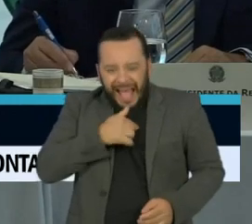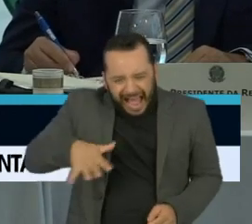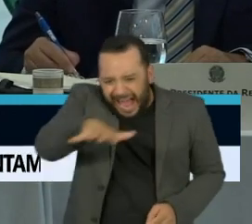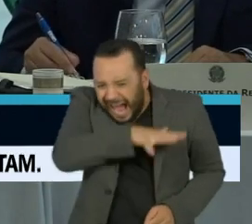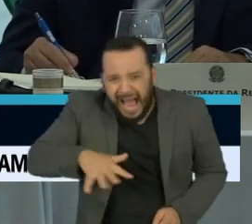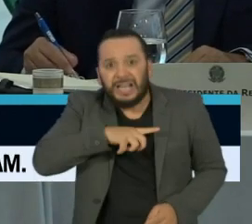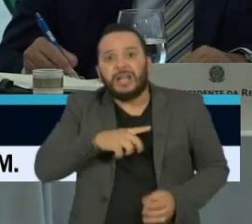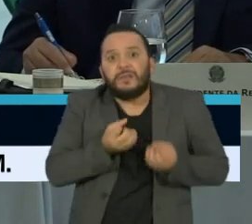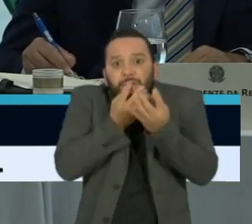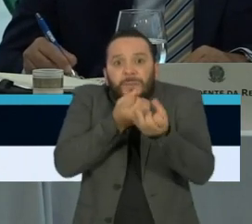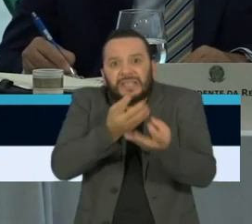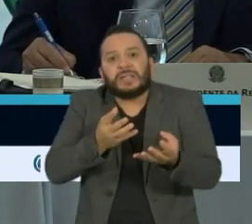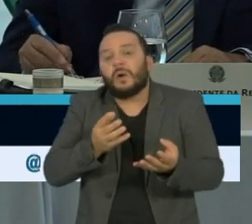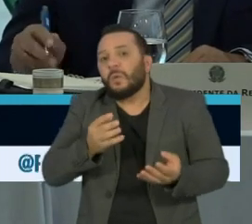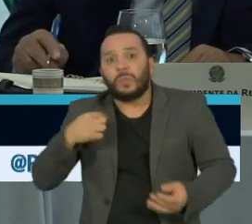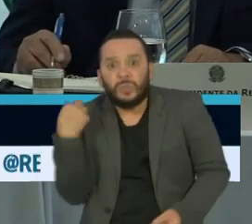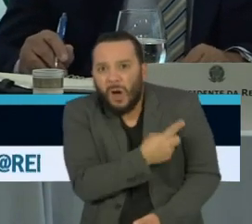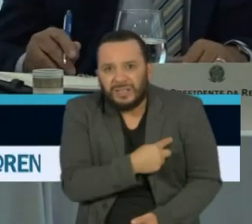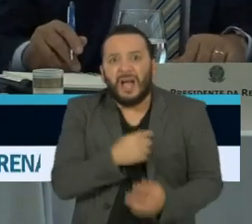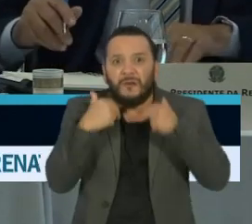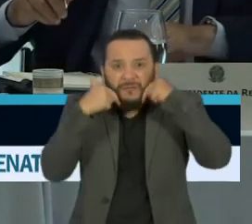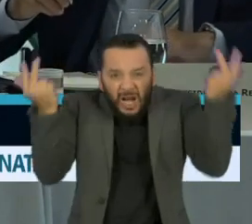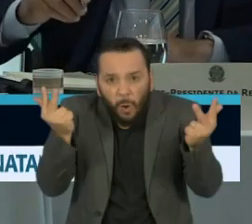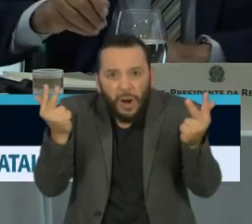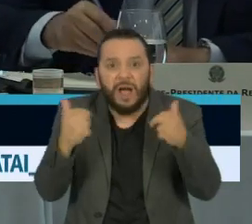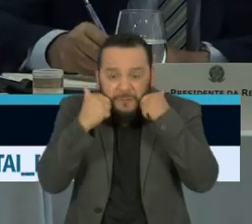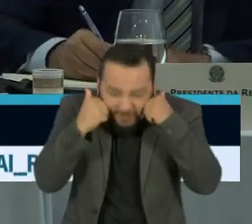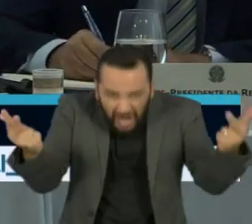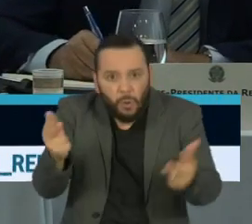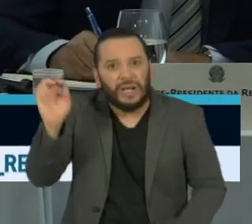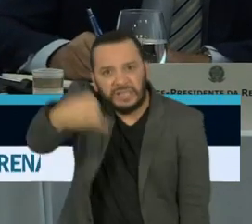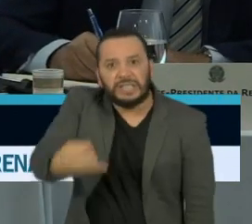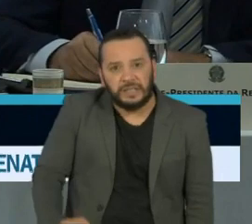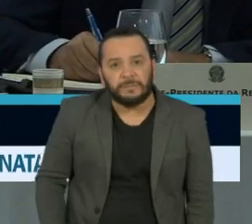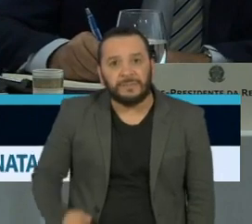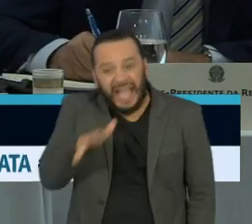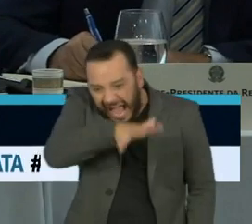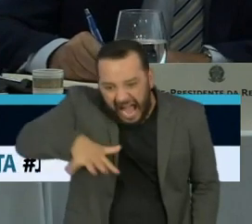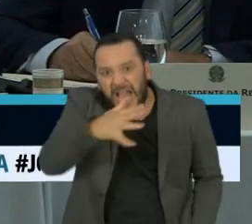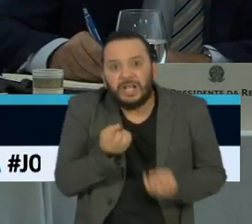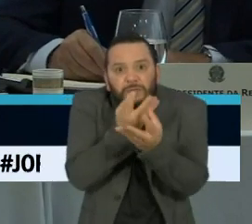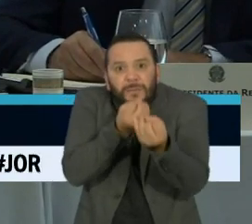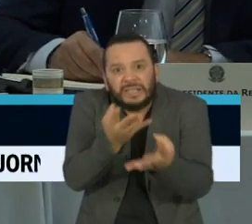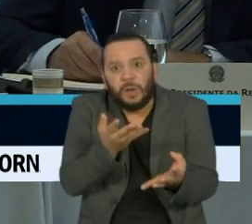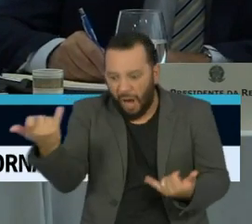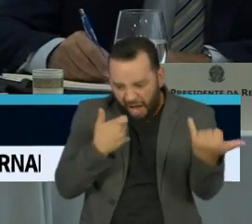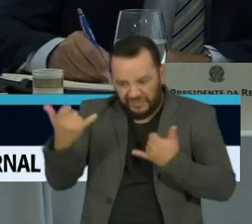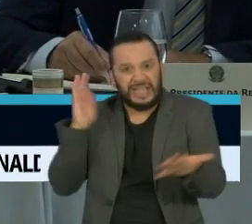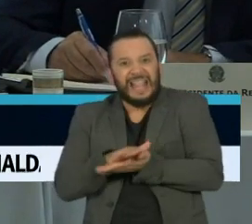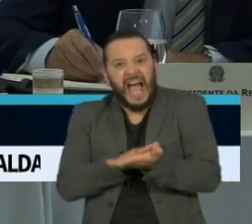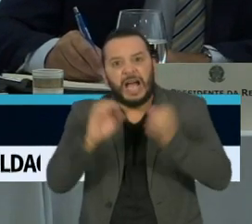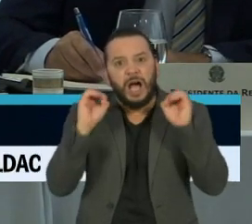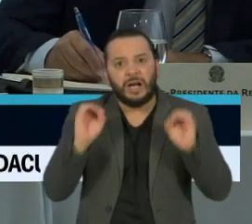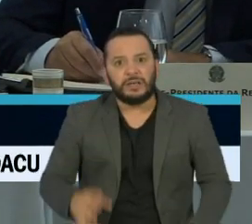nossa todo é uma tão a vergonha uma vergonha não sou informado